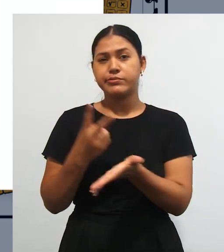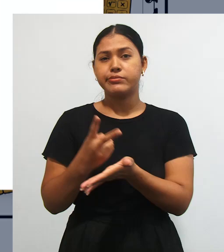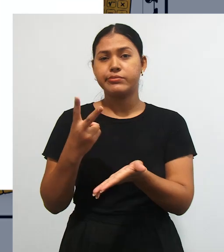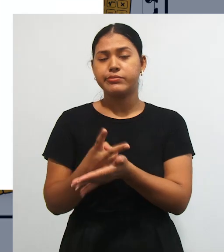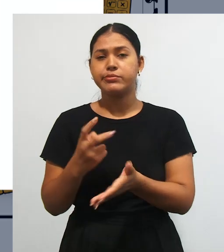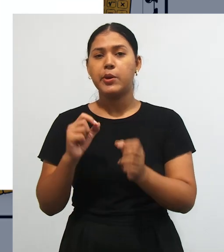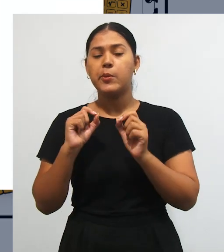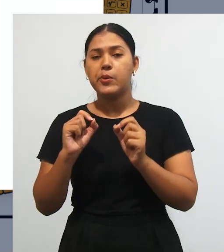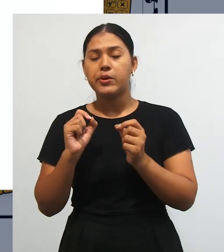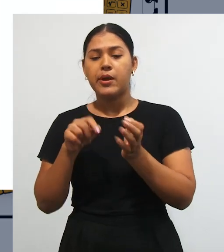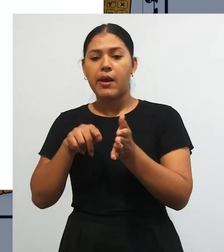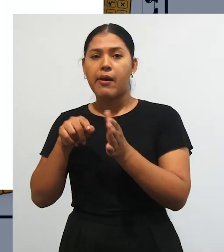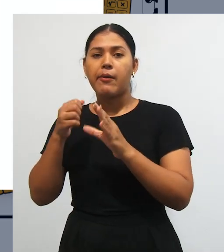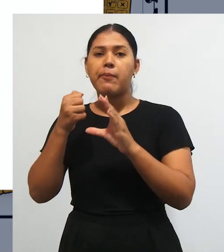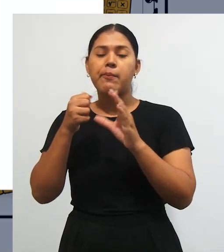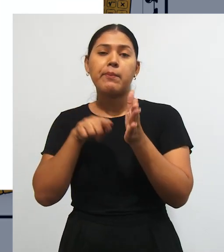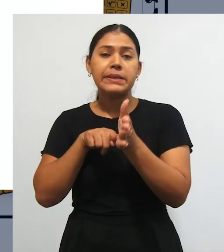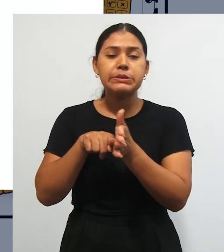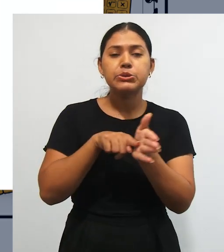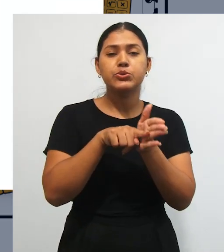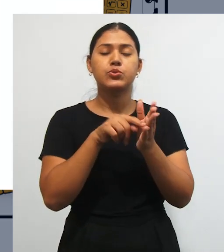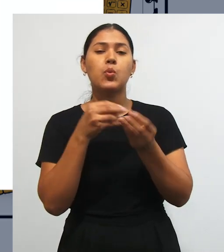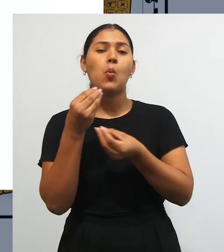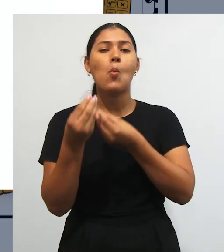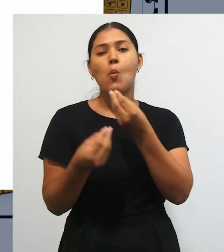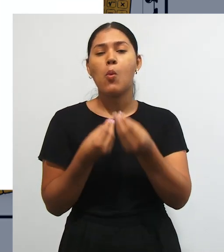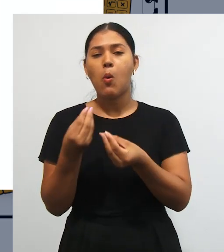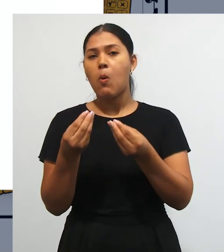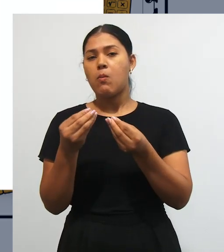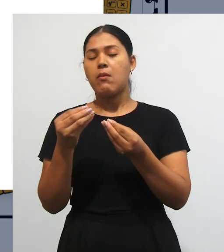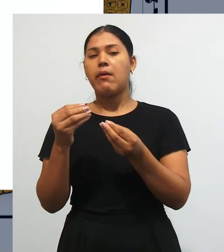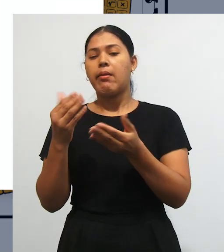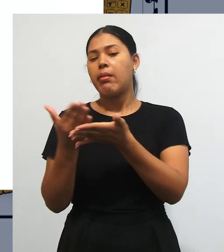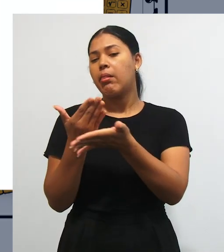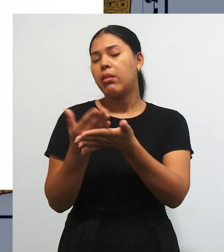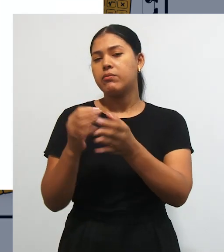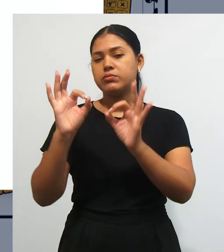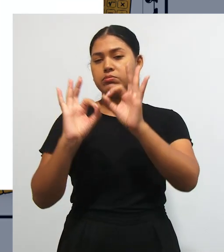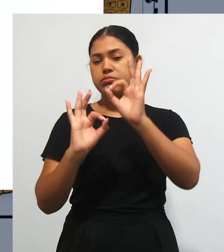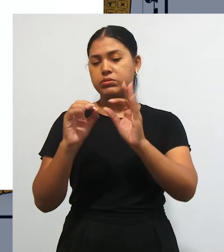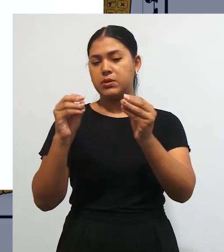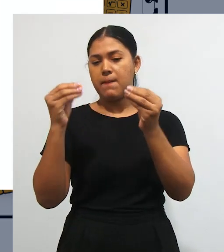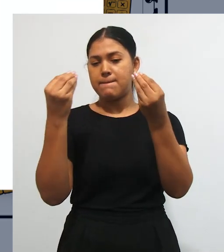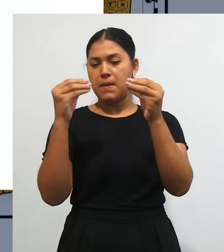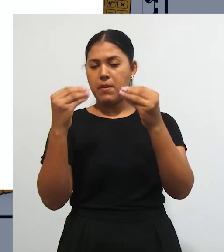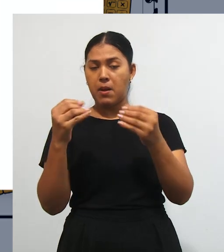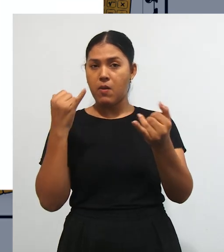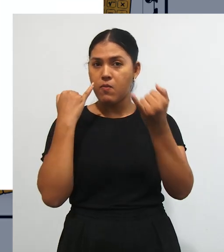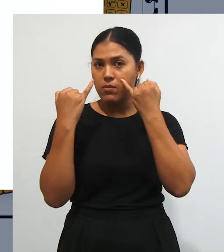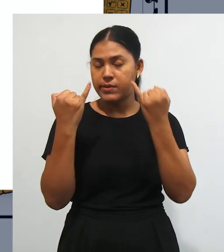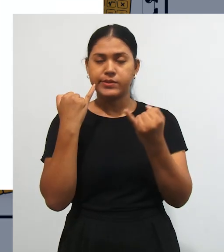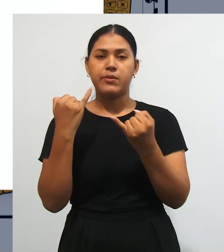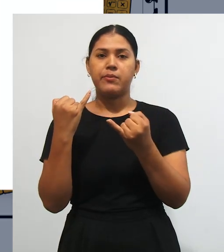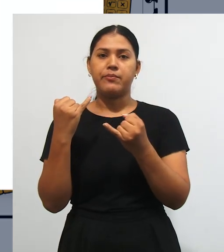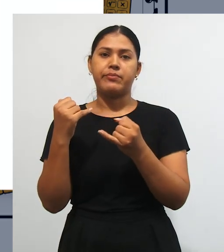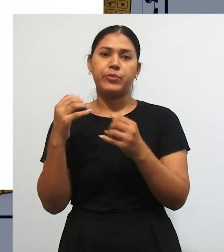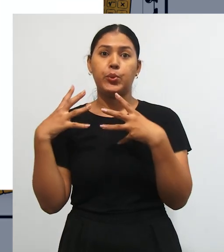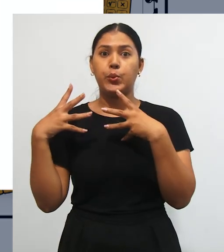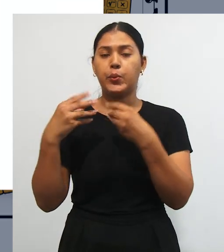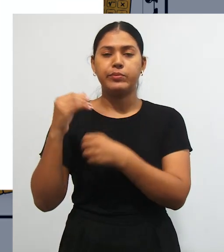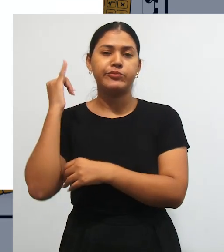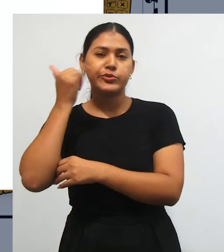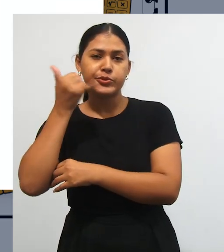histórias que o Joseph Campbell estudou e por isso que ele diz que a maior parte das obras de ficção,